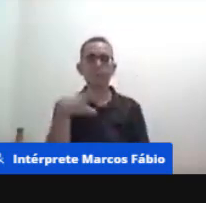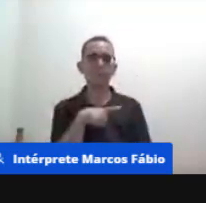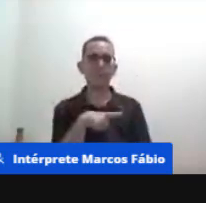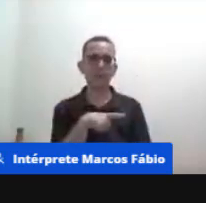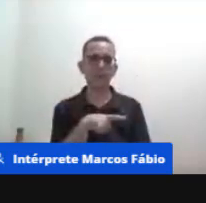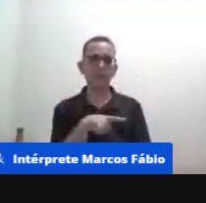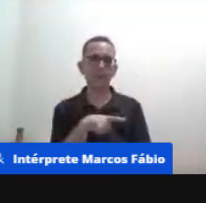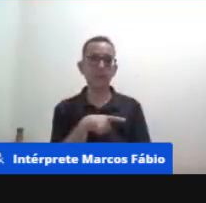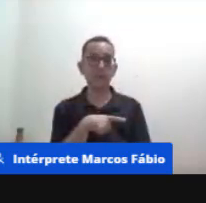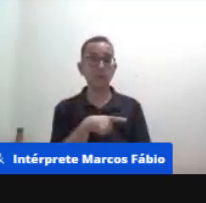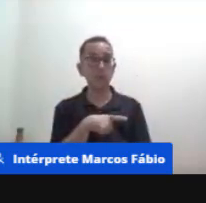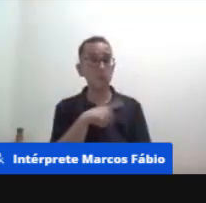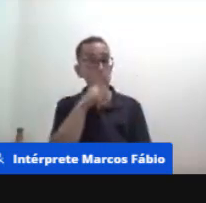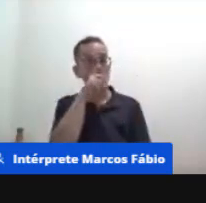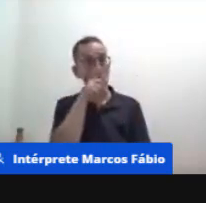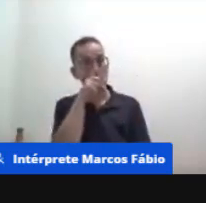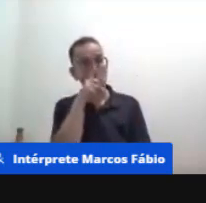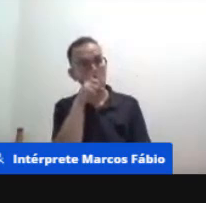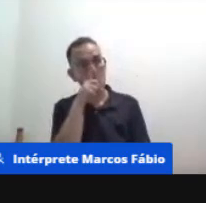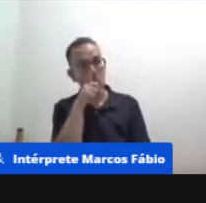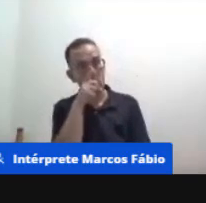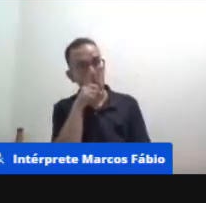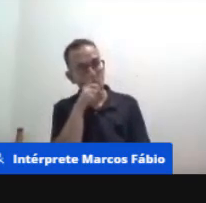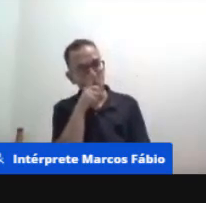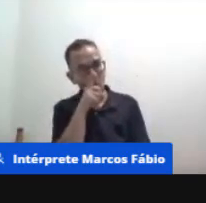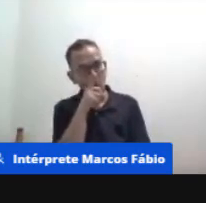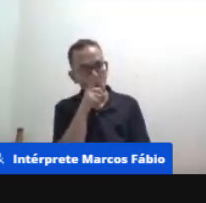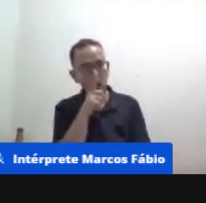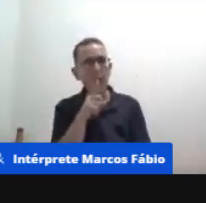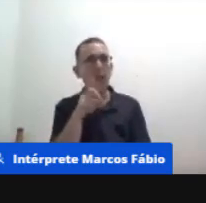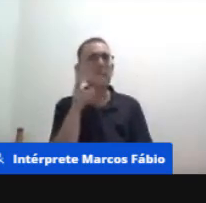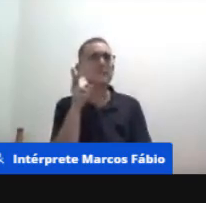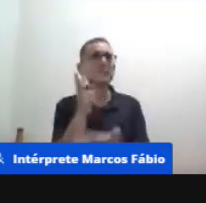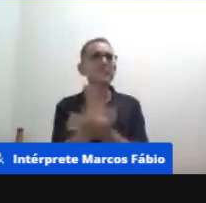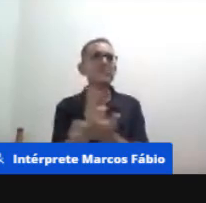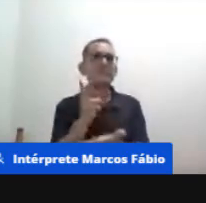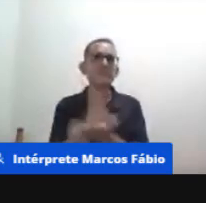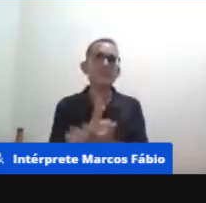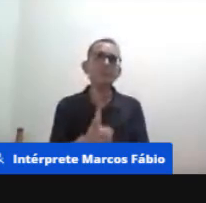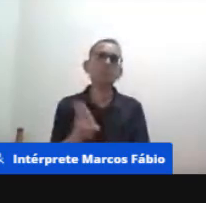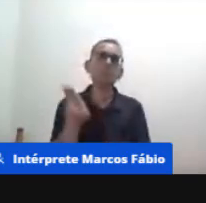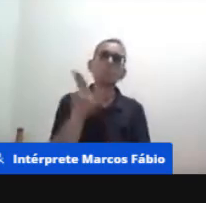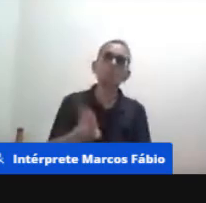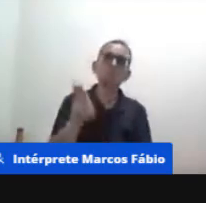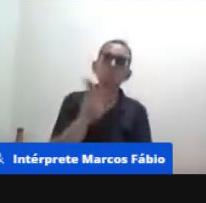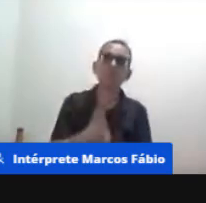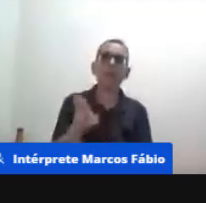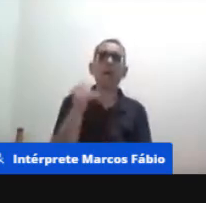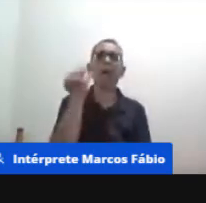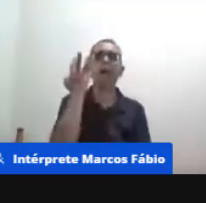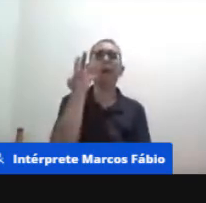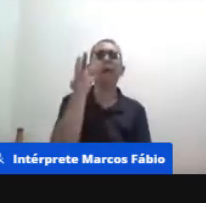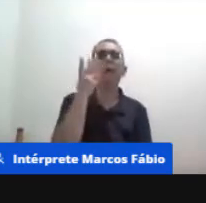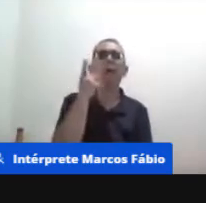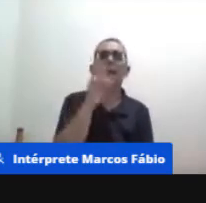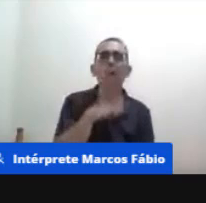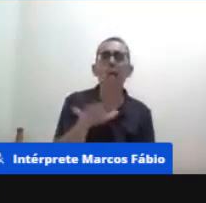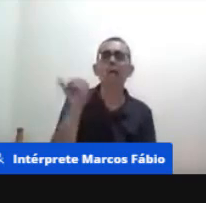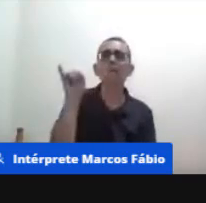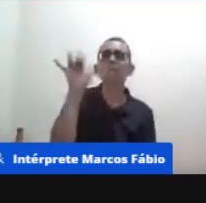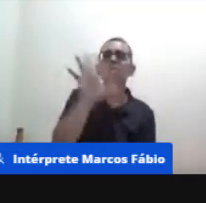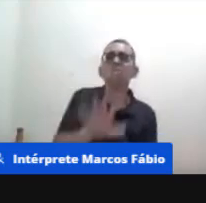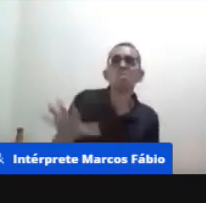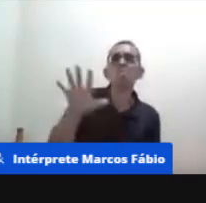Tomando cuidado para a questão da infantilização dessas atividades. Extremamente importante. Para que essa criança